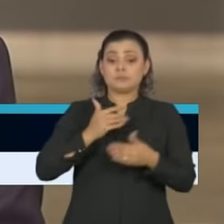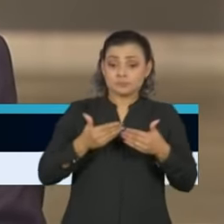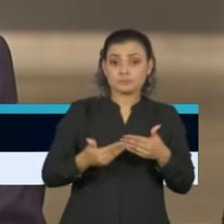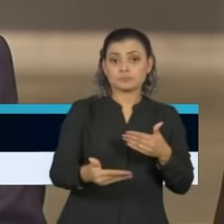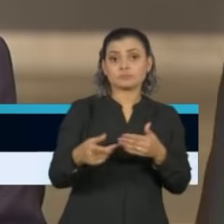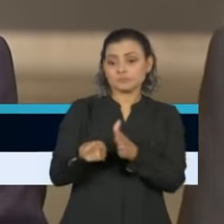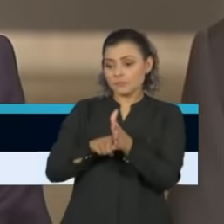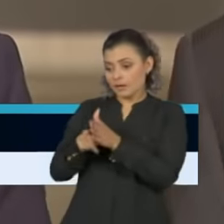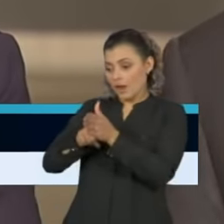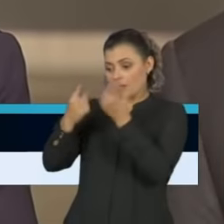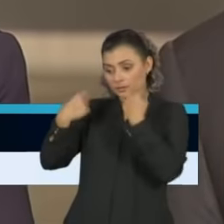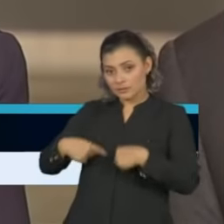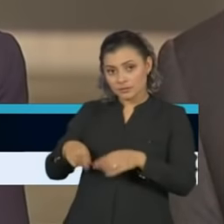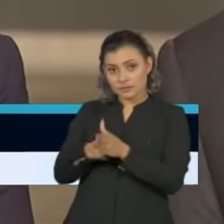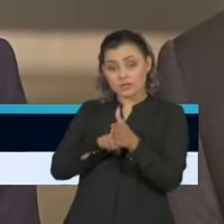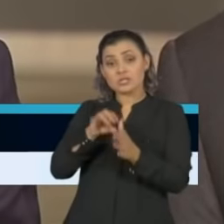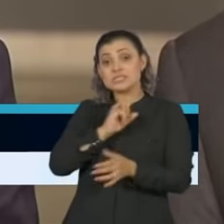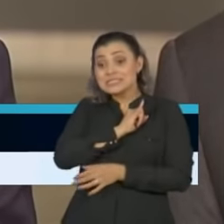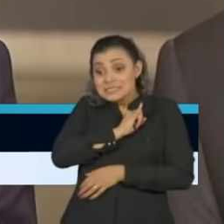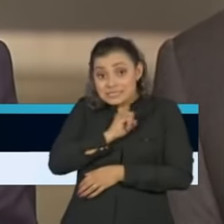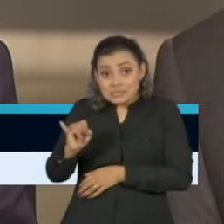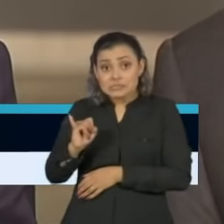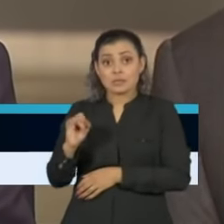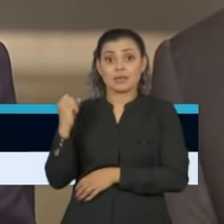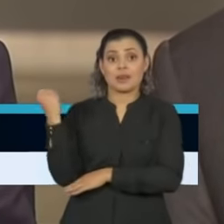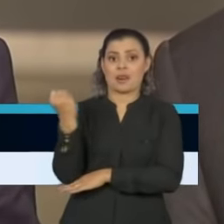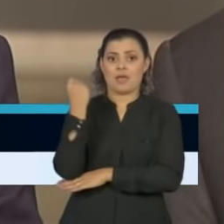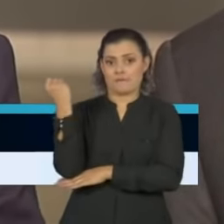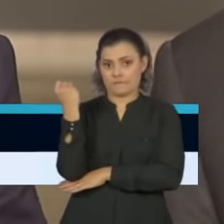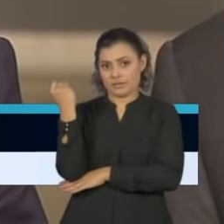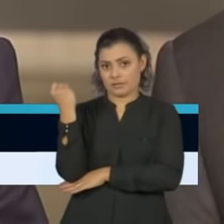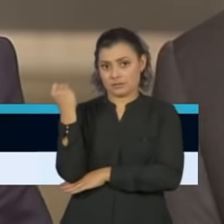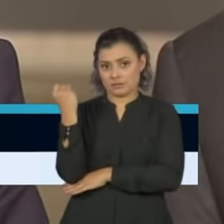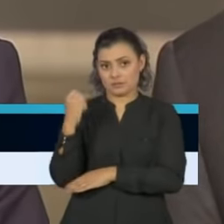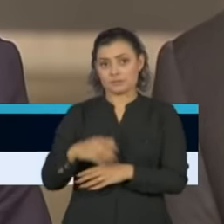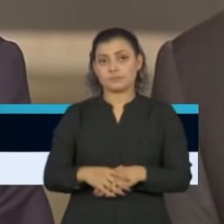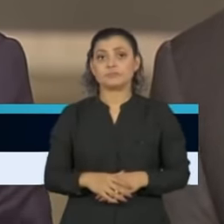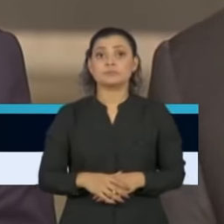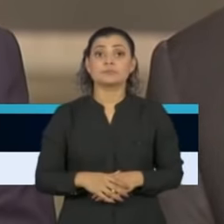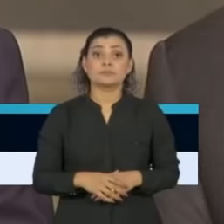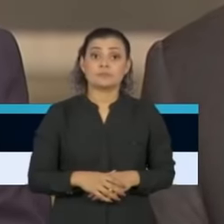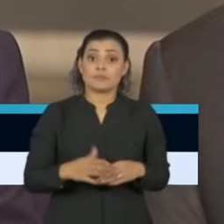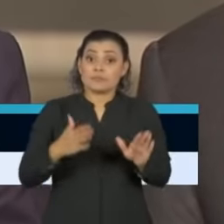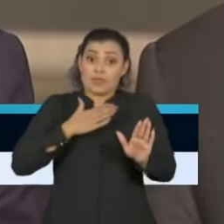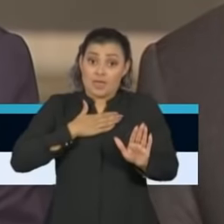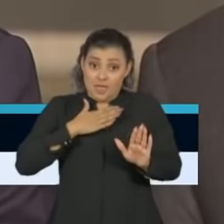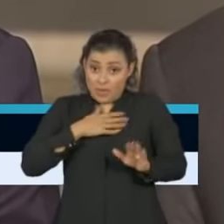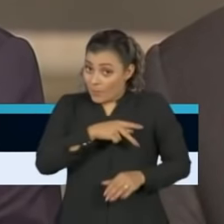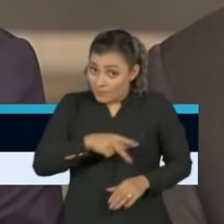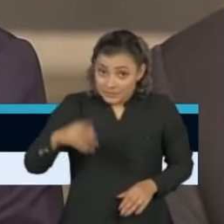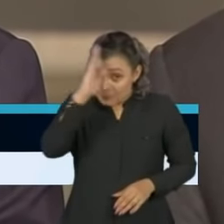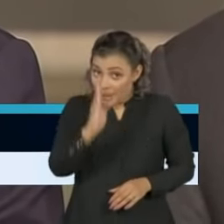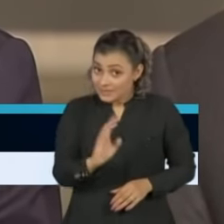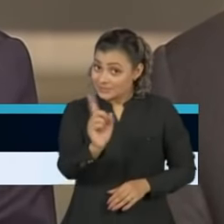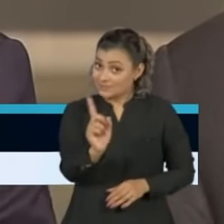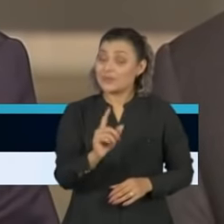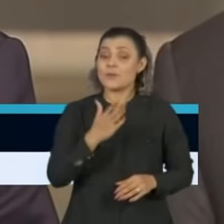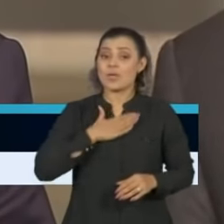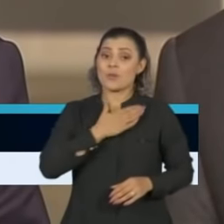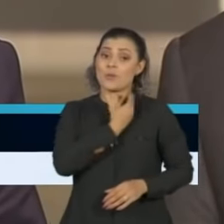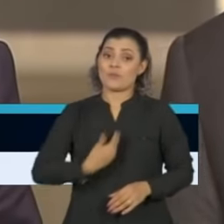testes só serão realizados em casos bastante graves. Kelly, eu não sou presidente do Brasil, eu sou governador do estado de